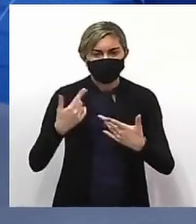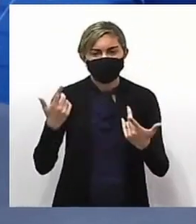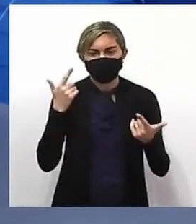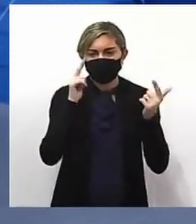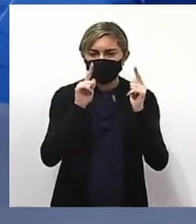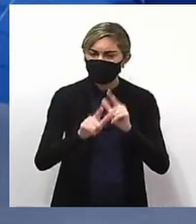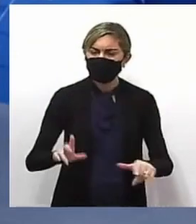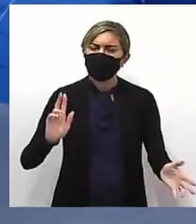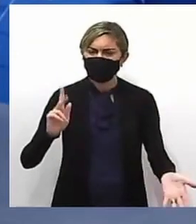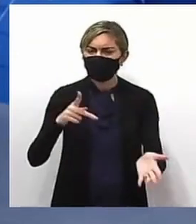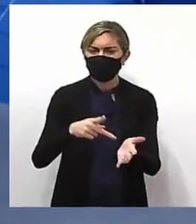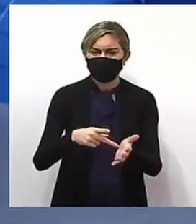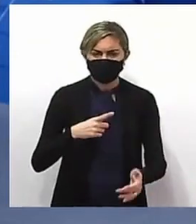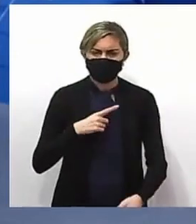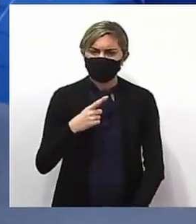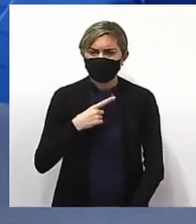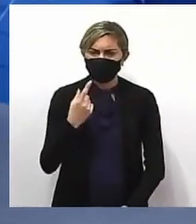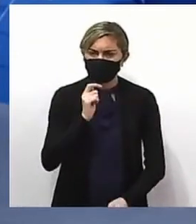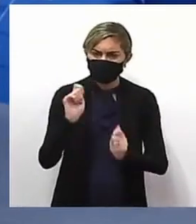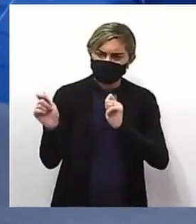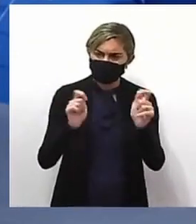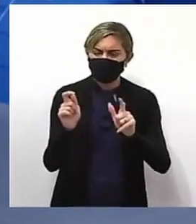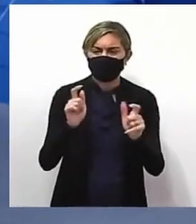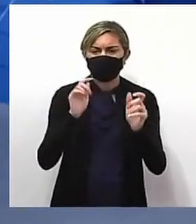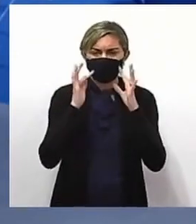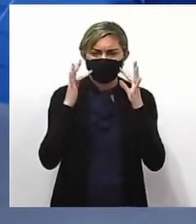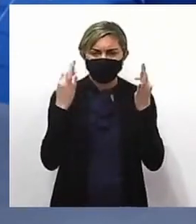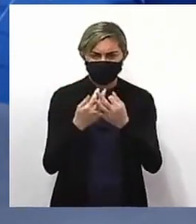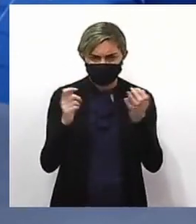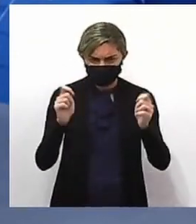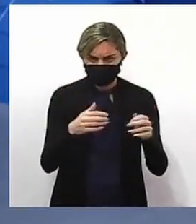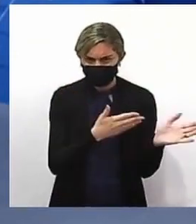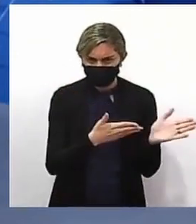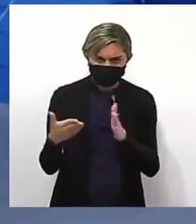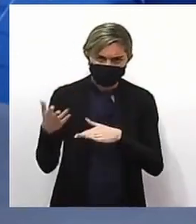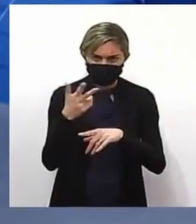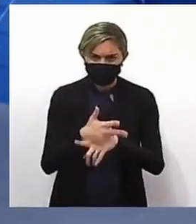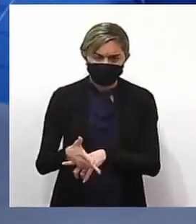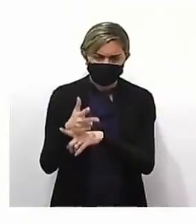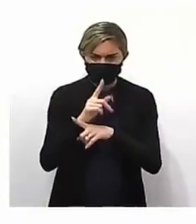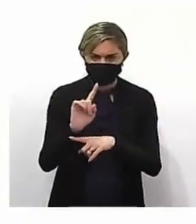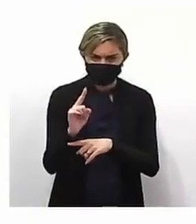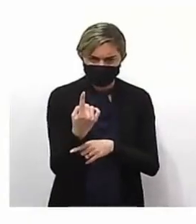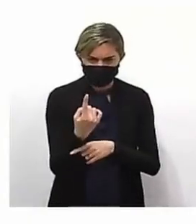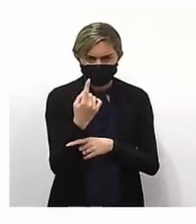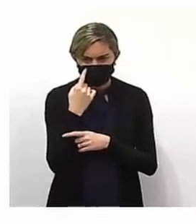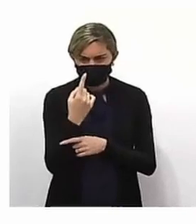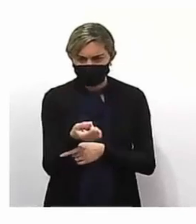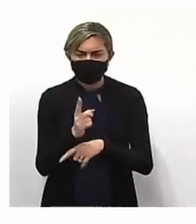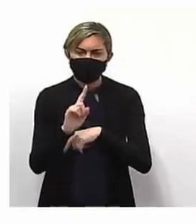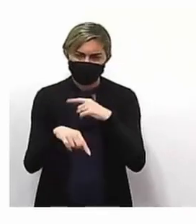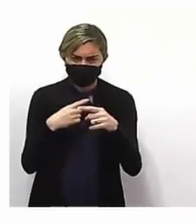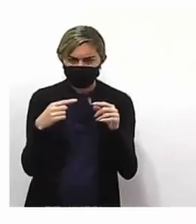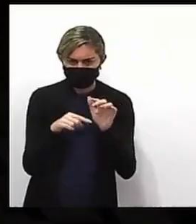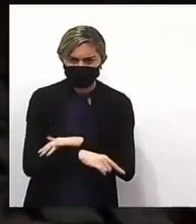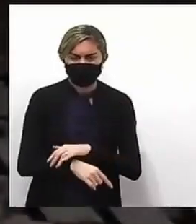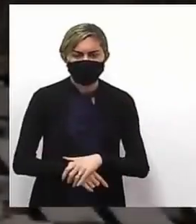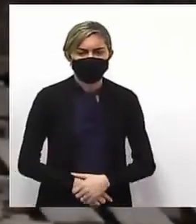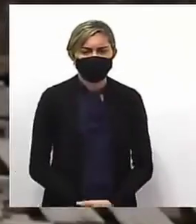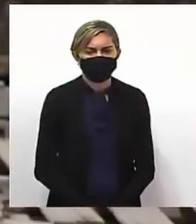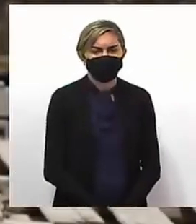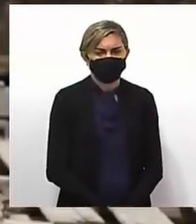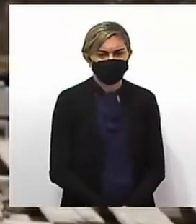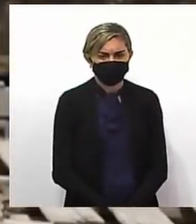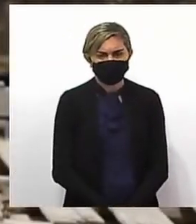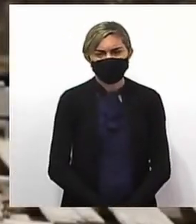consiga realmente ter o sustento da família. Dá para rolar o vídeo 1? Vamos ver esse vídeo, que aí a gente vai para essa pergunta com a Ana. Meu